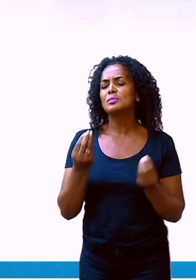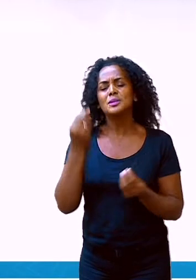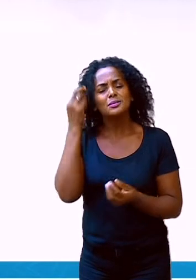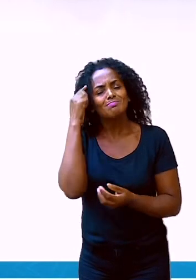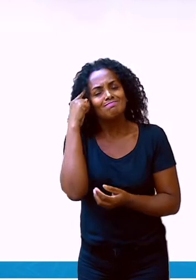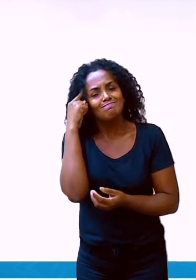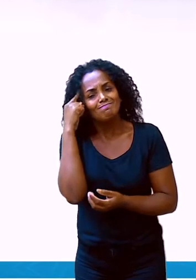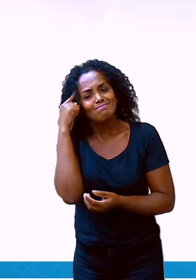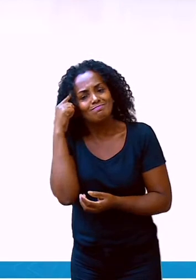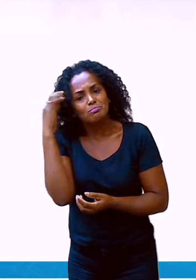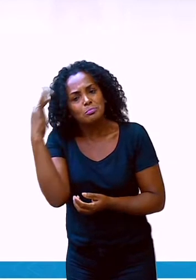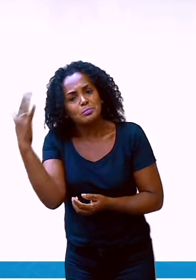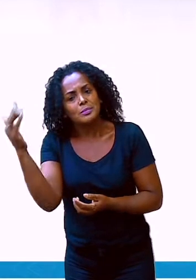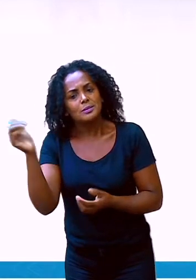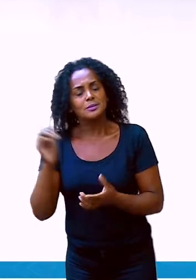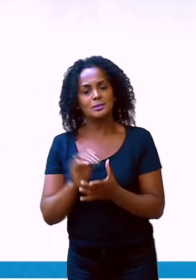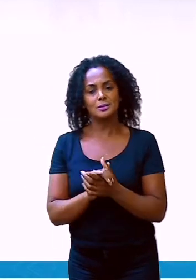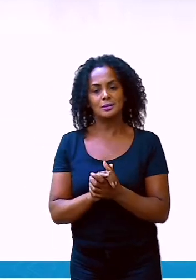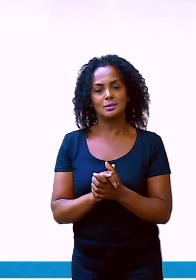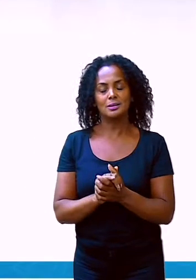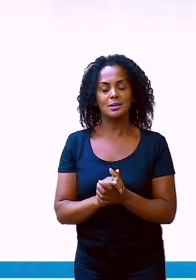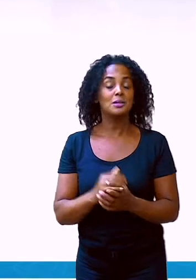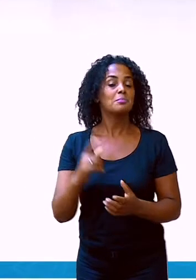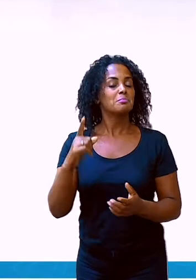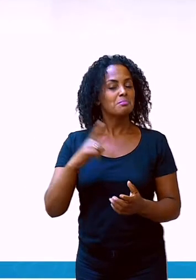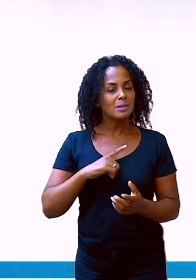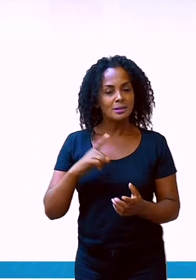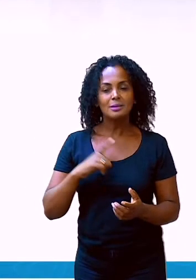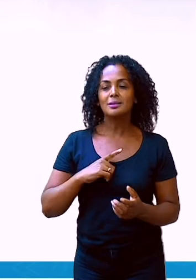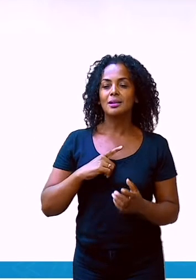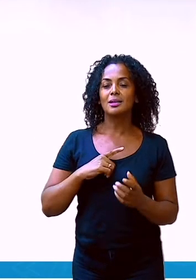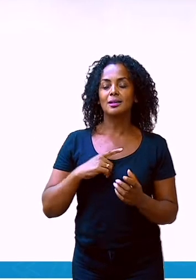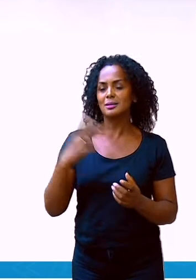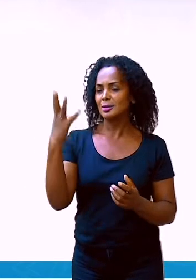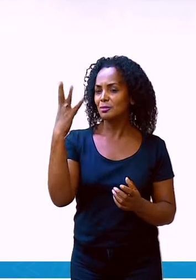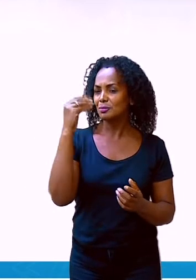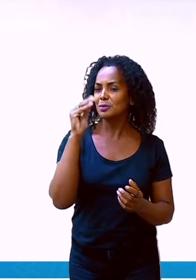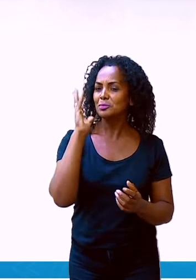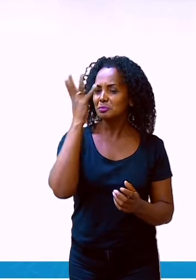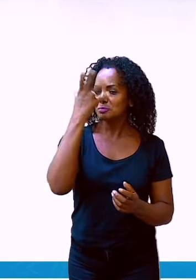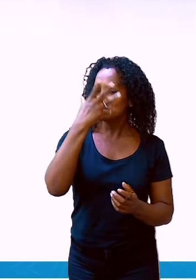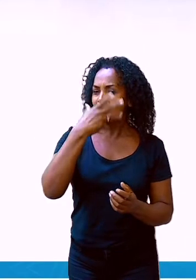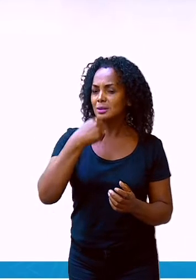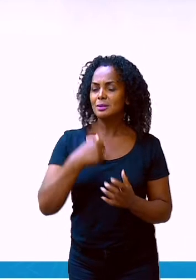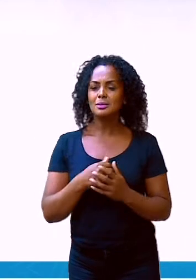imaginam? Para a gente ter essa riqueza de informações.